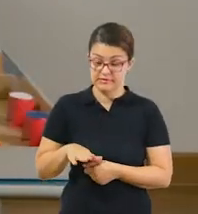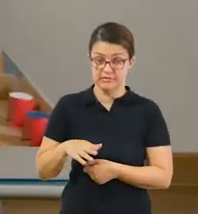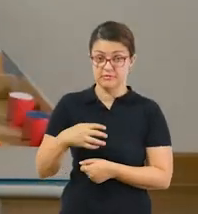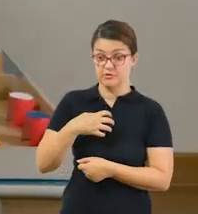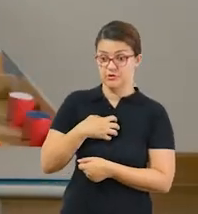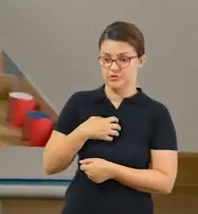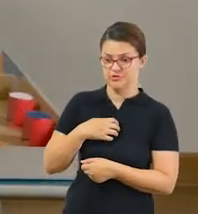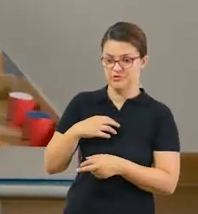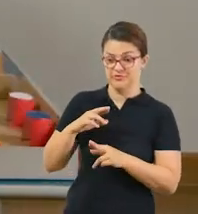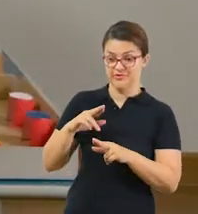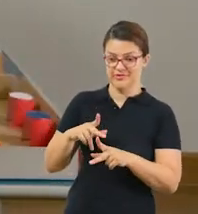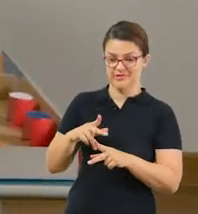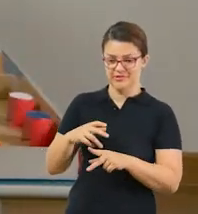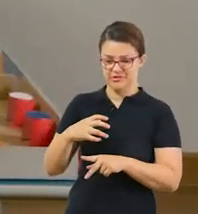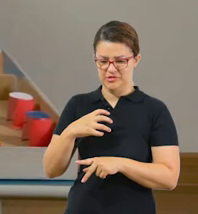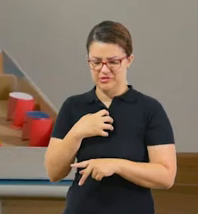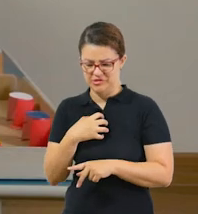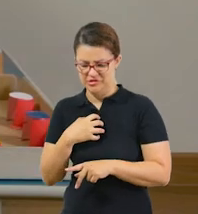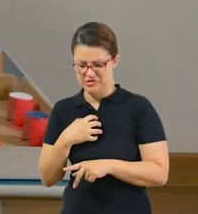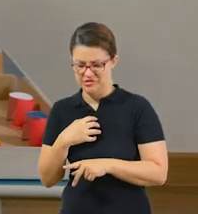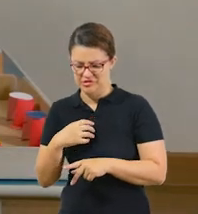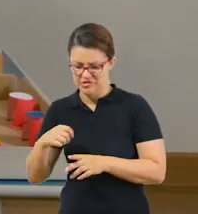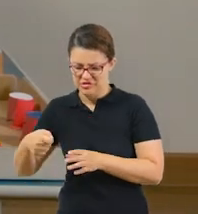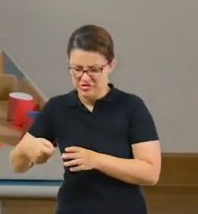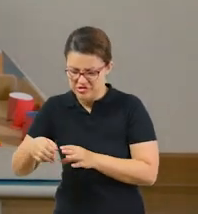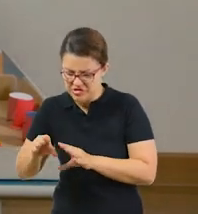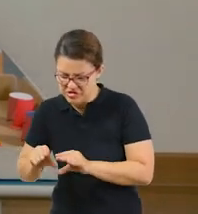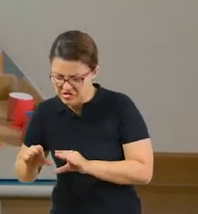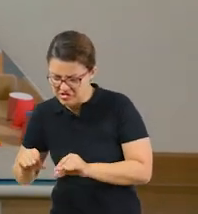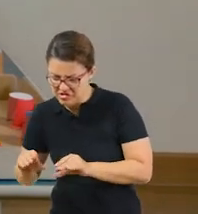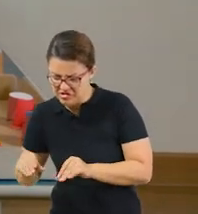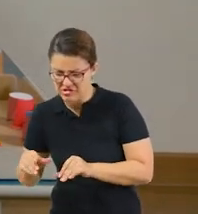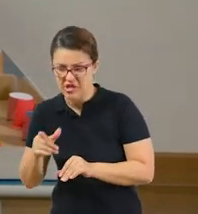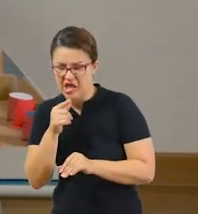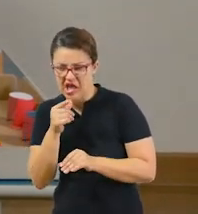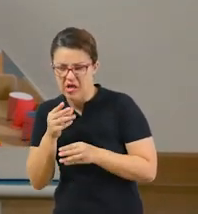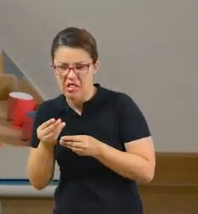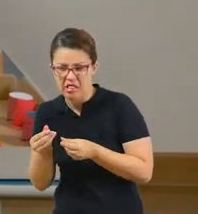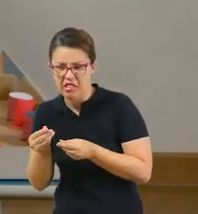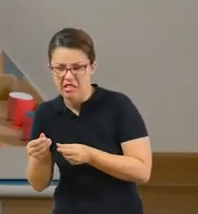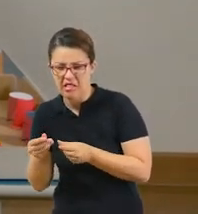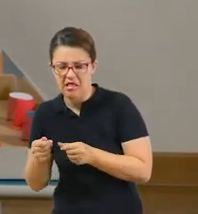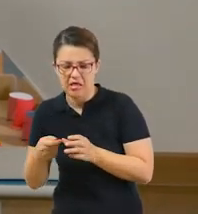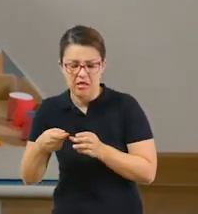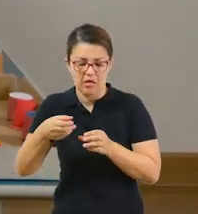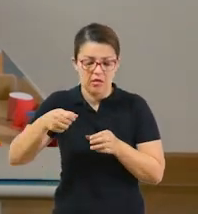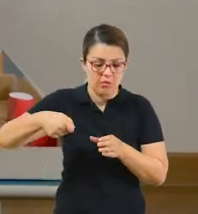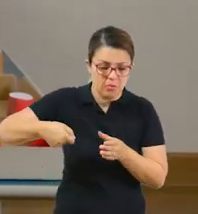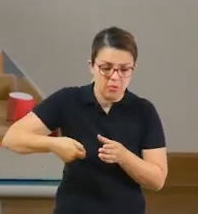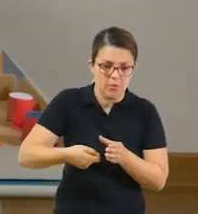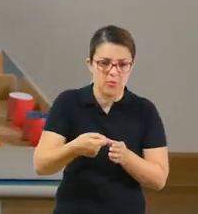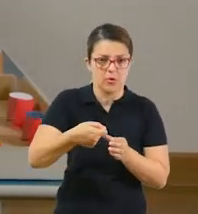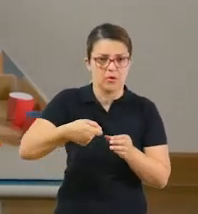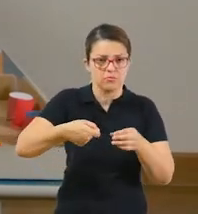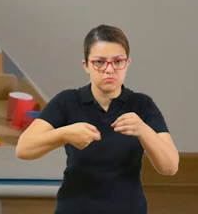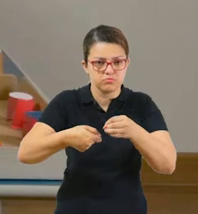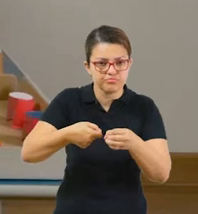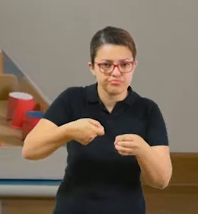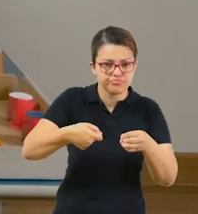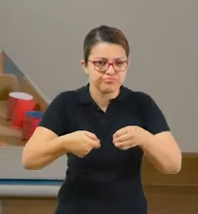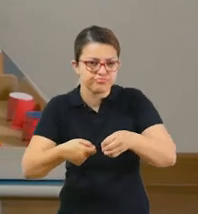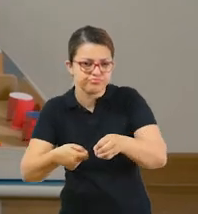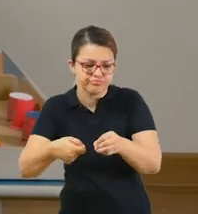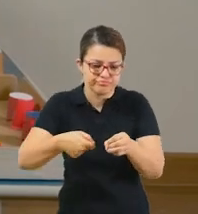as crianças vão sentir diferentes sensações, do algodão seco, do algodão molhado, do gelo escorregadio na colher, e ele vai testar,